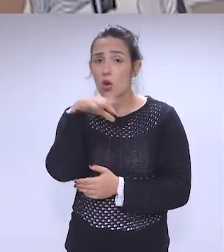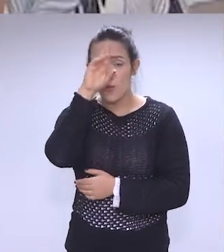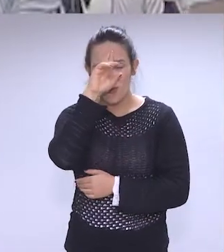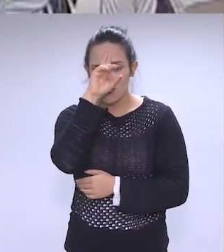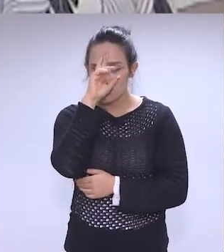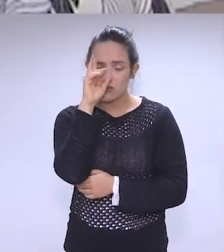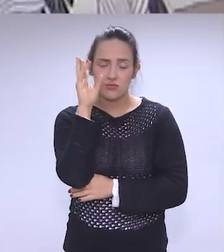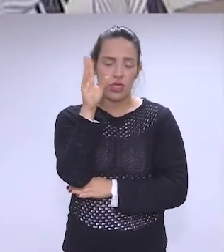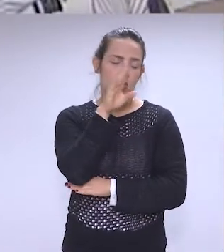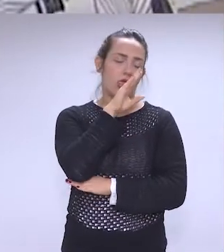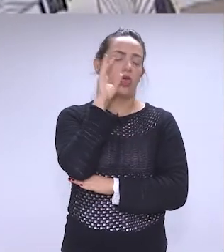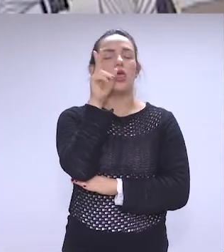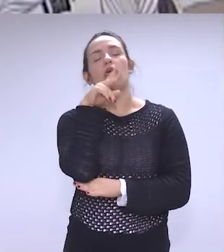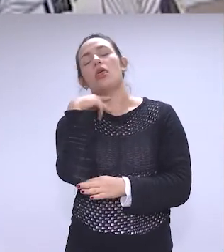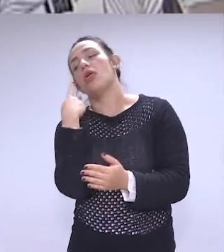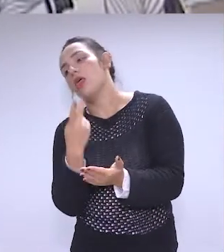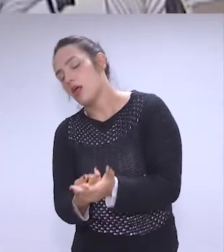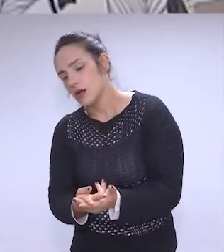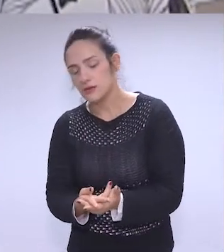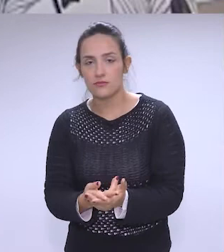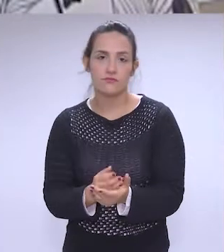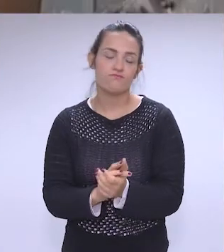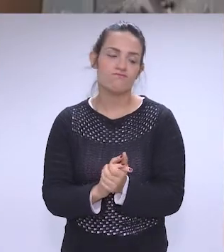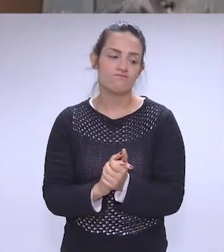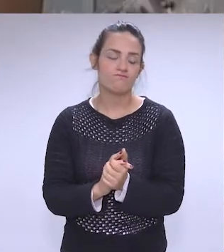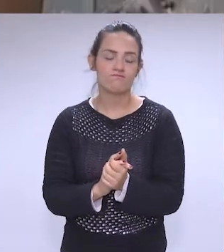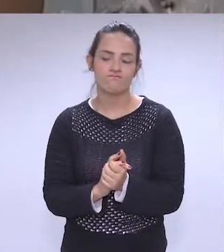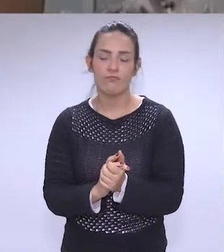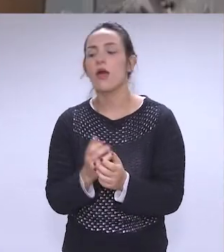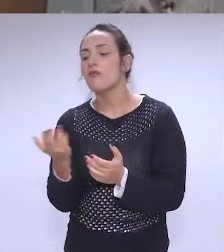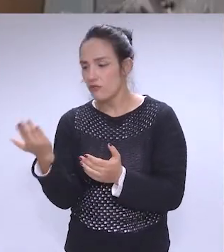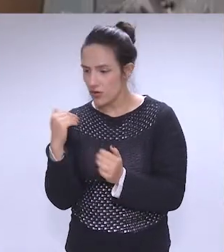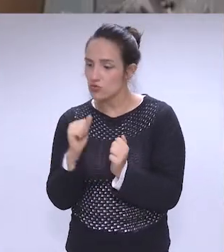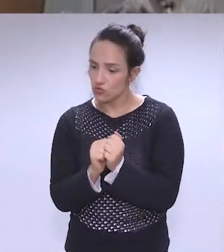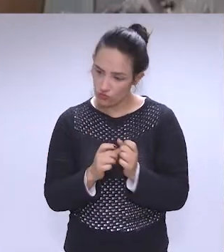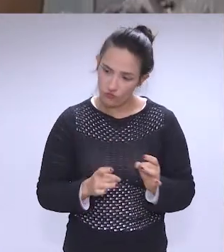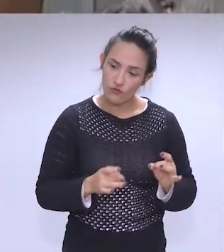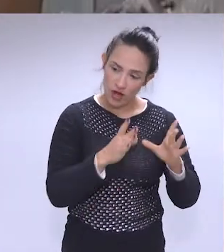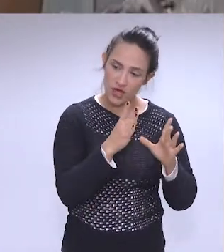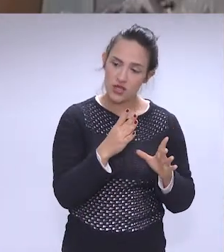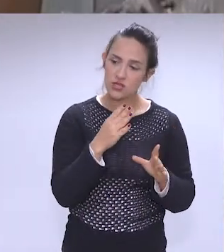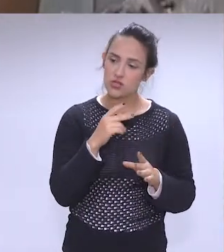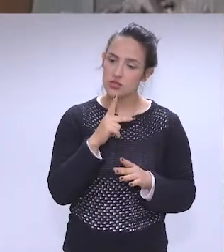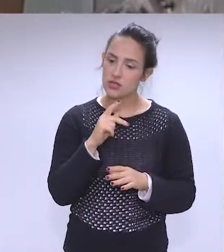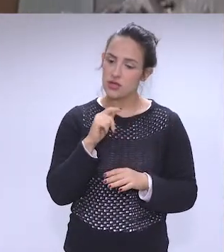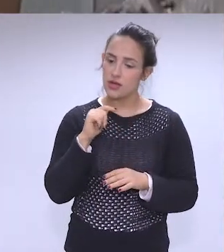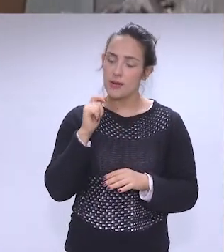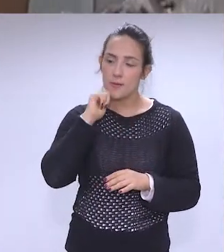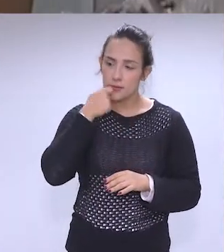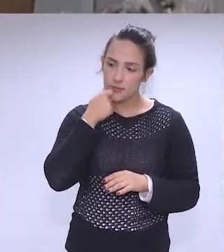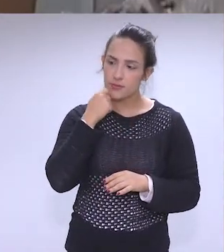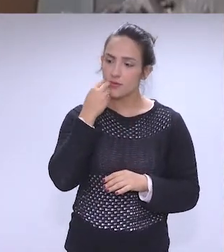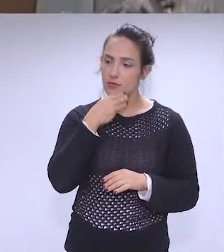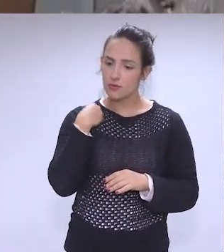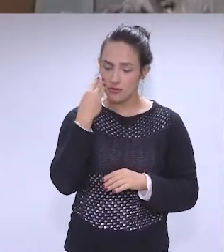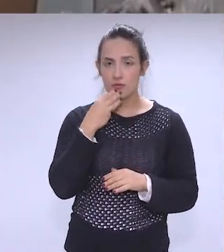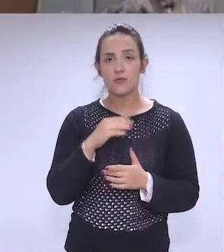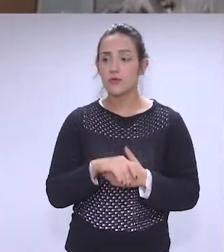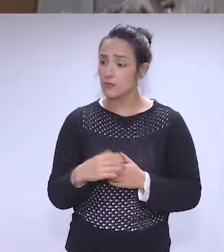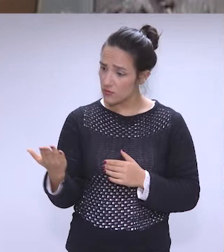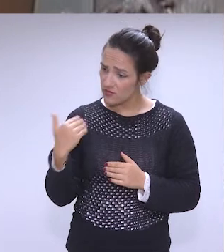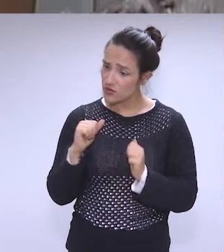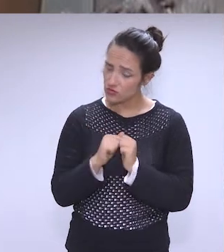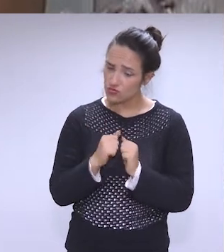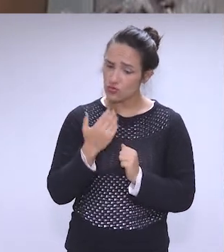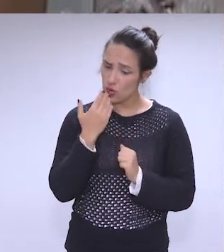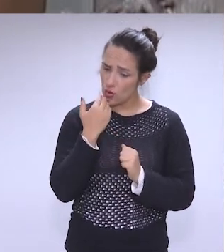muito sofrimento. Eu falei, gente, se ela vender o pãozinho de mel, ela não vai precisar passar por isso. Ela pode chegar aqui na escola, porque chega um